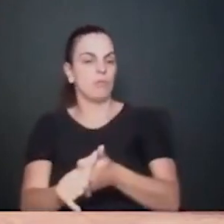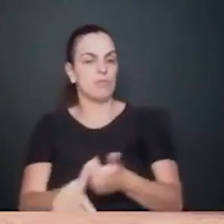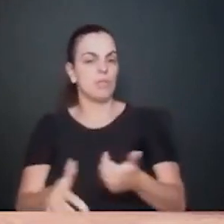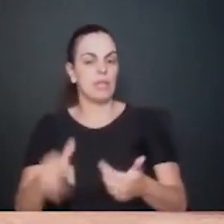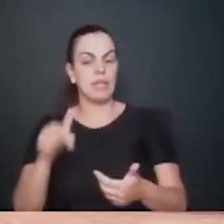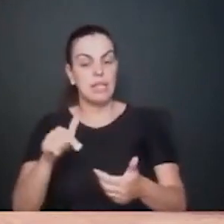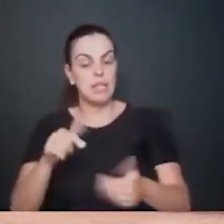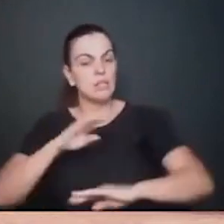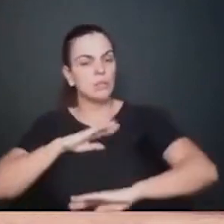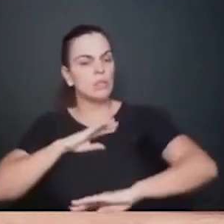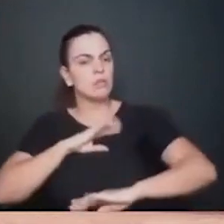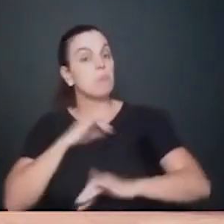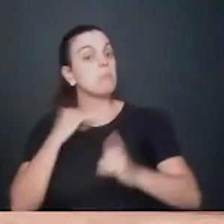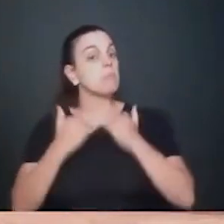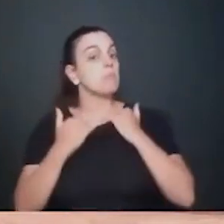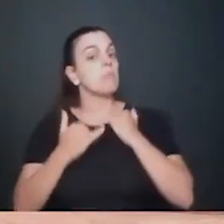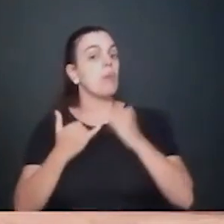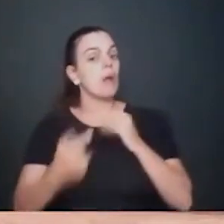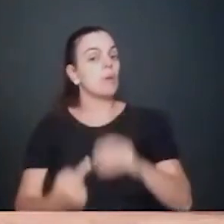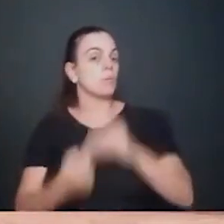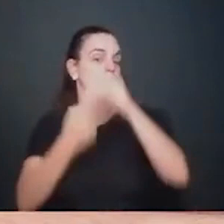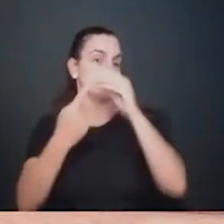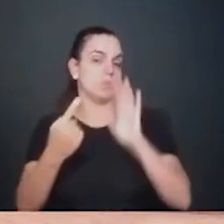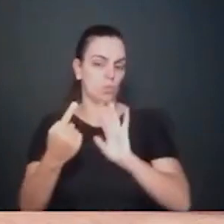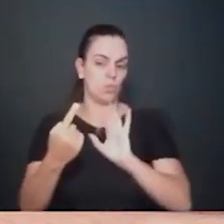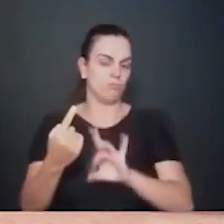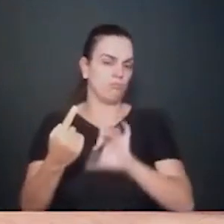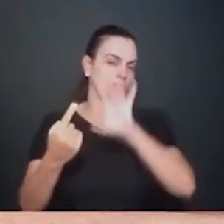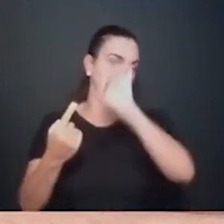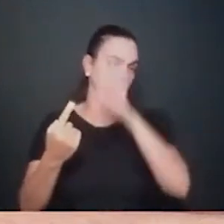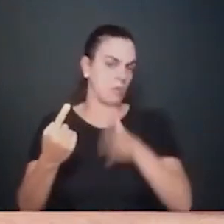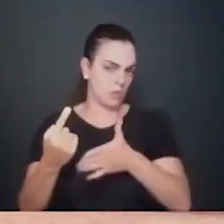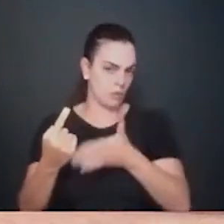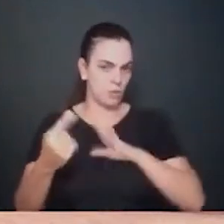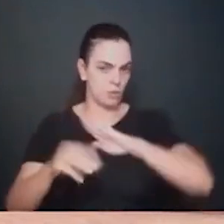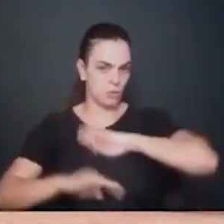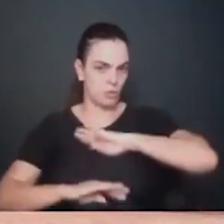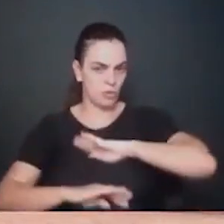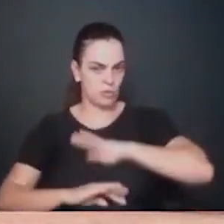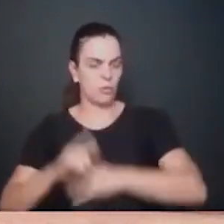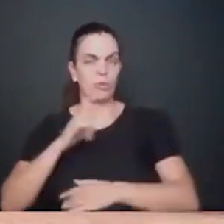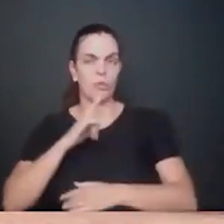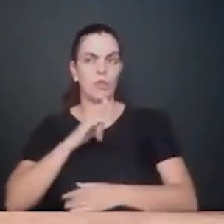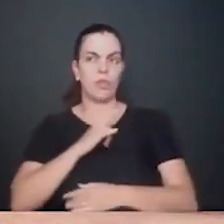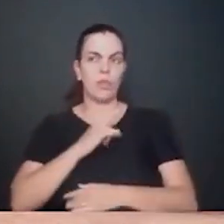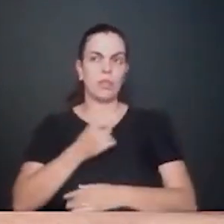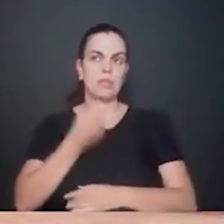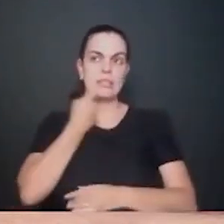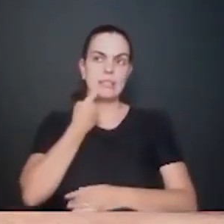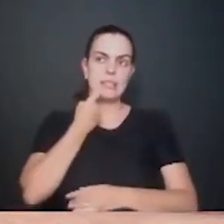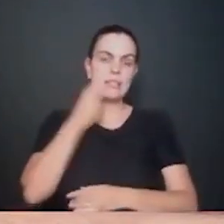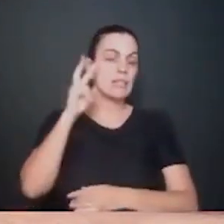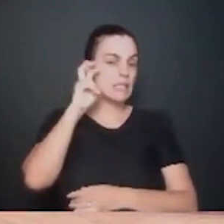tivemos algumas alterações realizadas no ICI na quinta e na sexta-feira da semana passada,